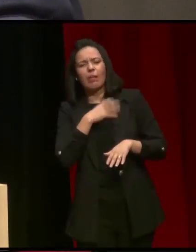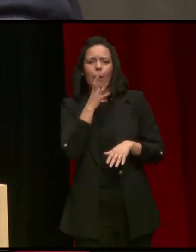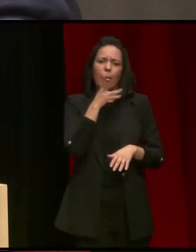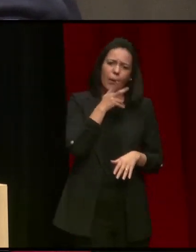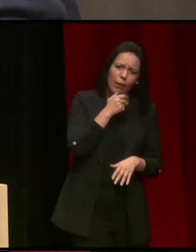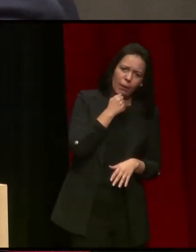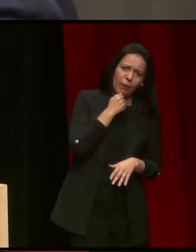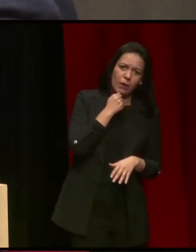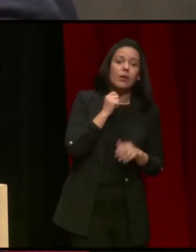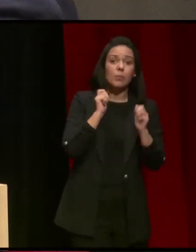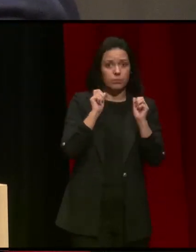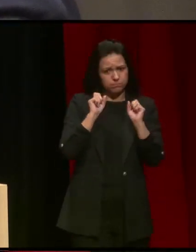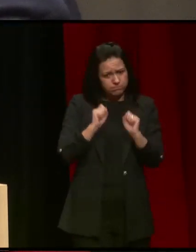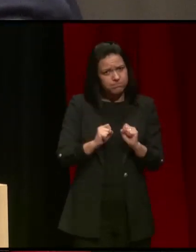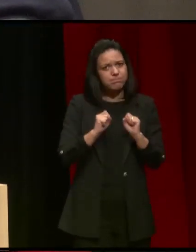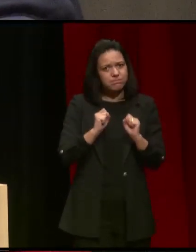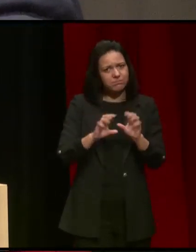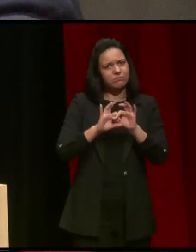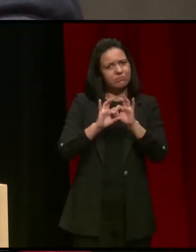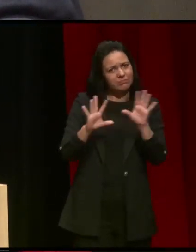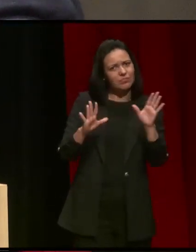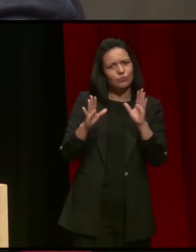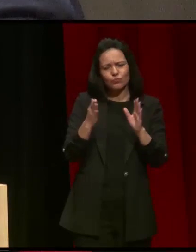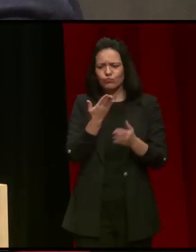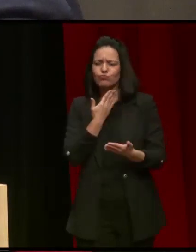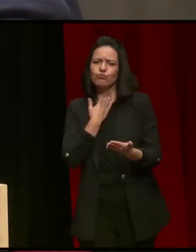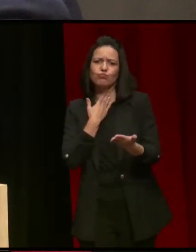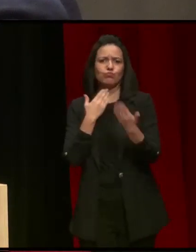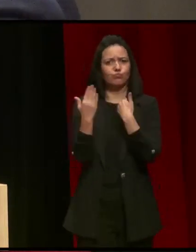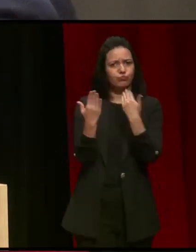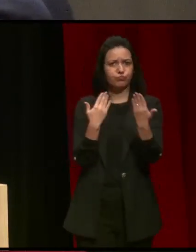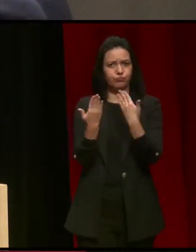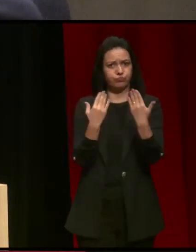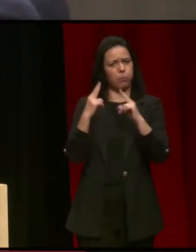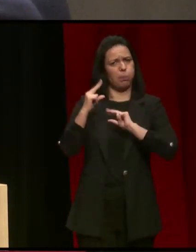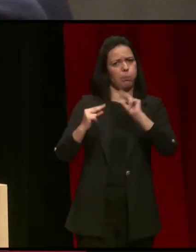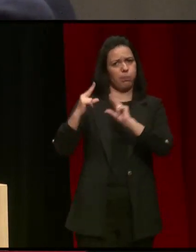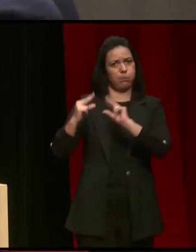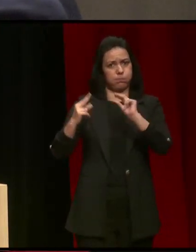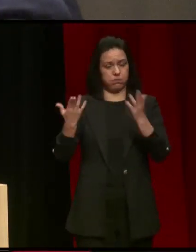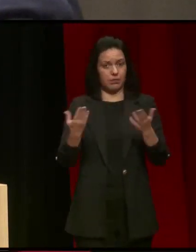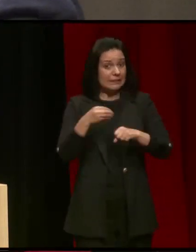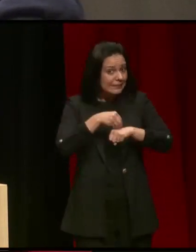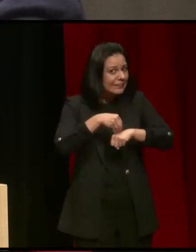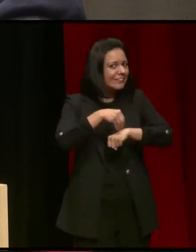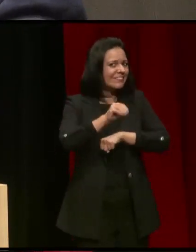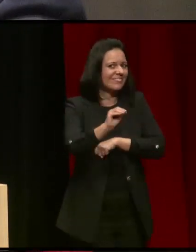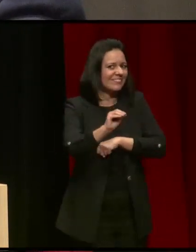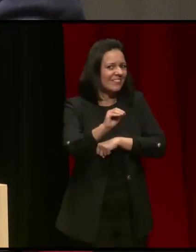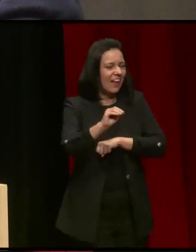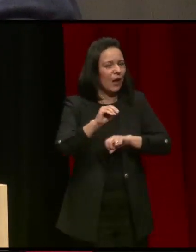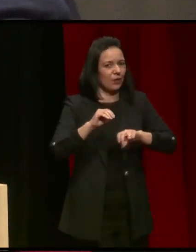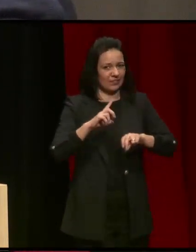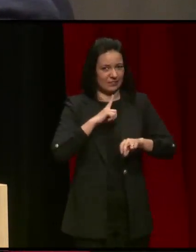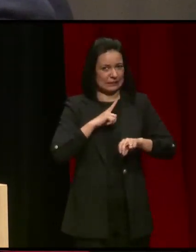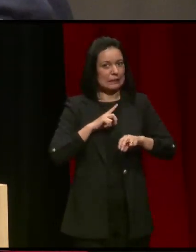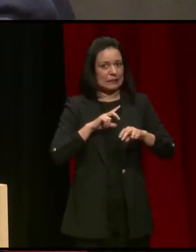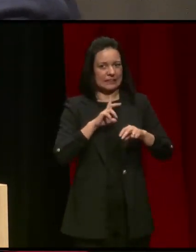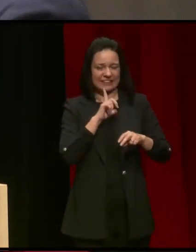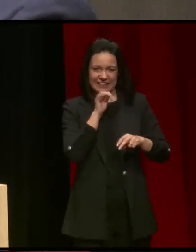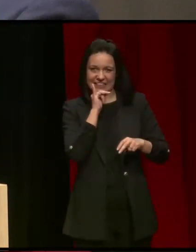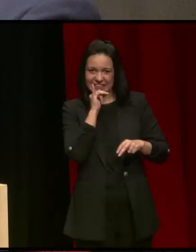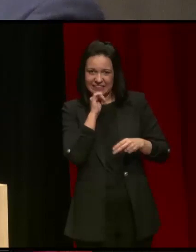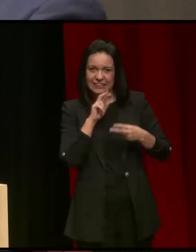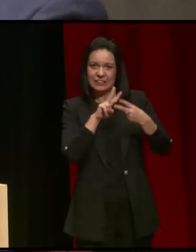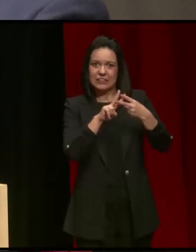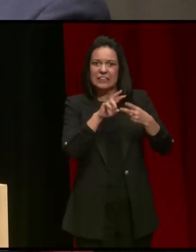um quiser interferir na fala do outro, é claro. E aí, por favor, vou dar uma dica assim, hashtag fica a dica do pastor Vinícius, tá?